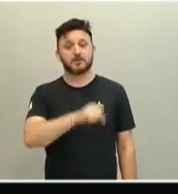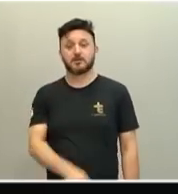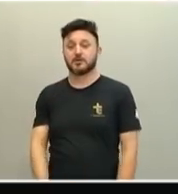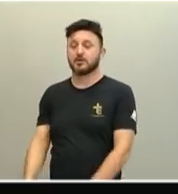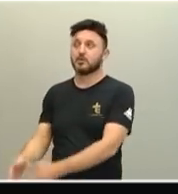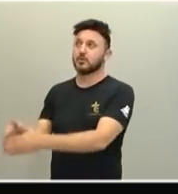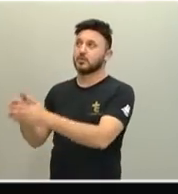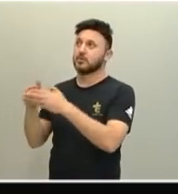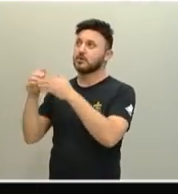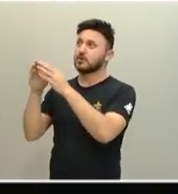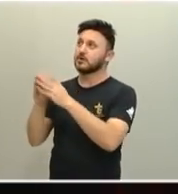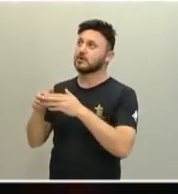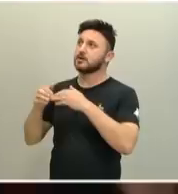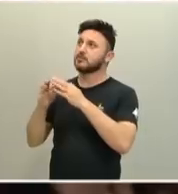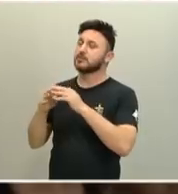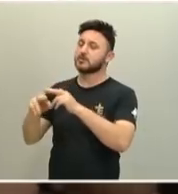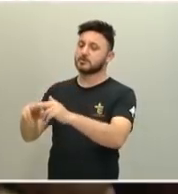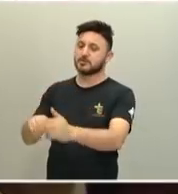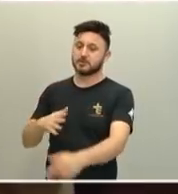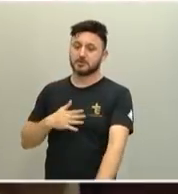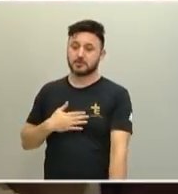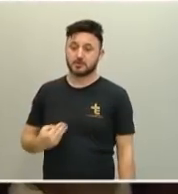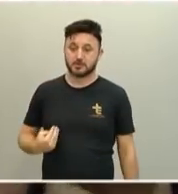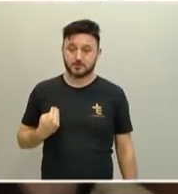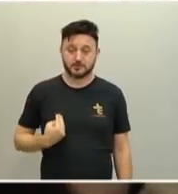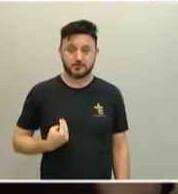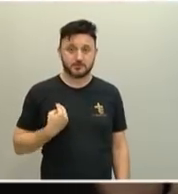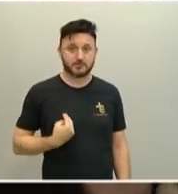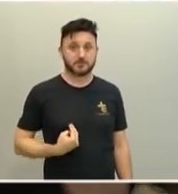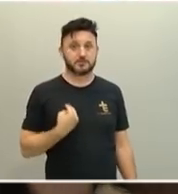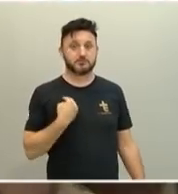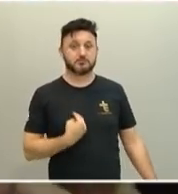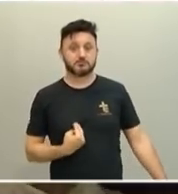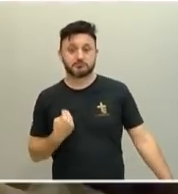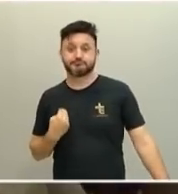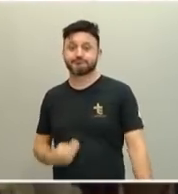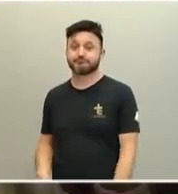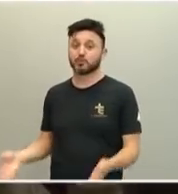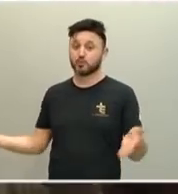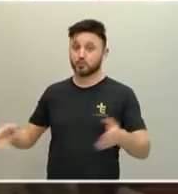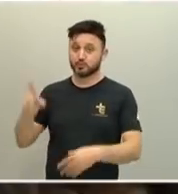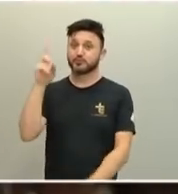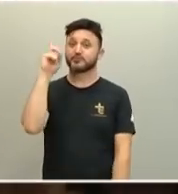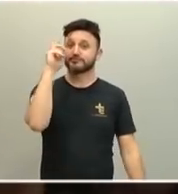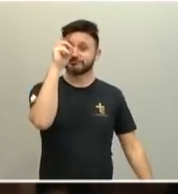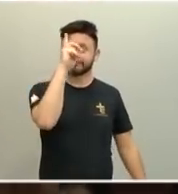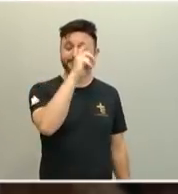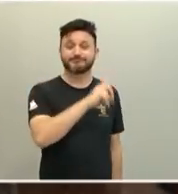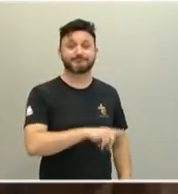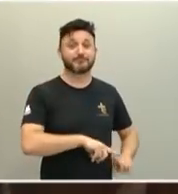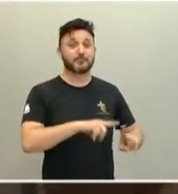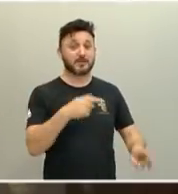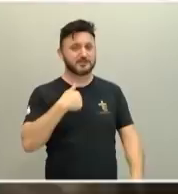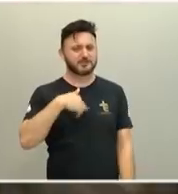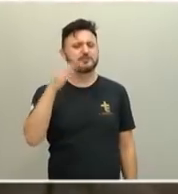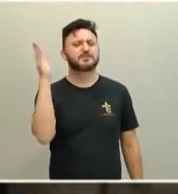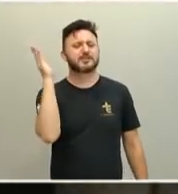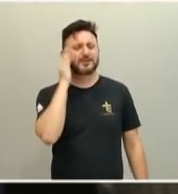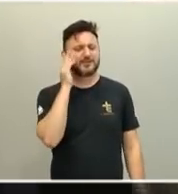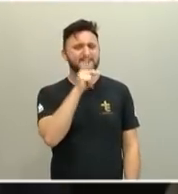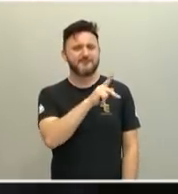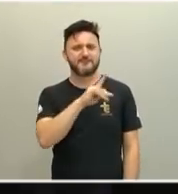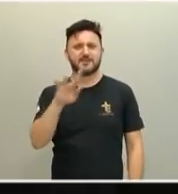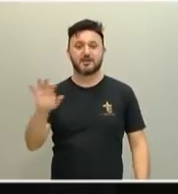Mãe, roga por mim. Está difícil, mas eu sei que